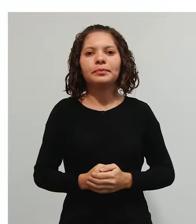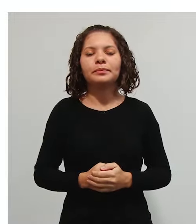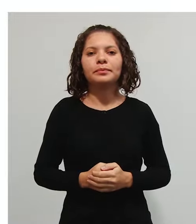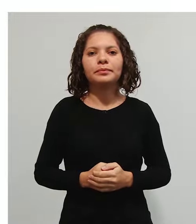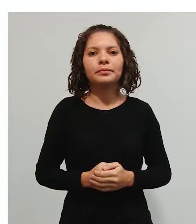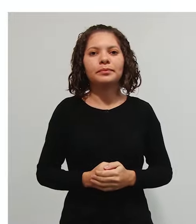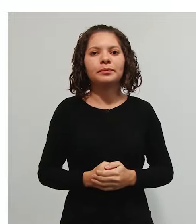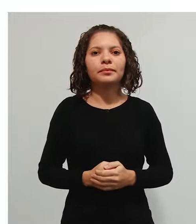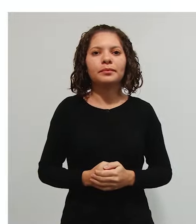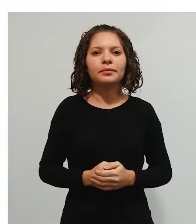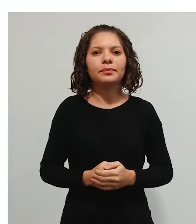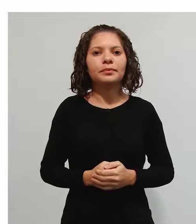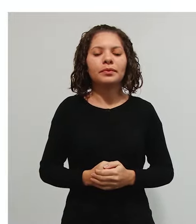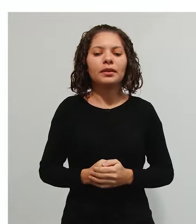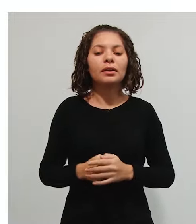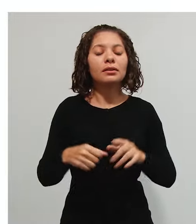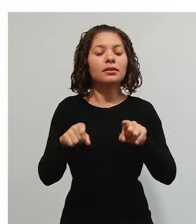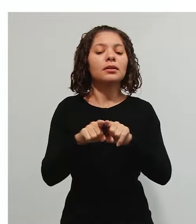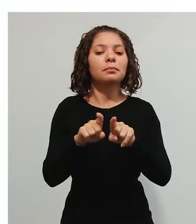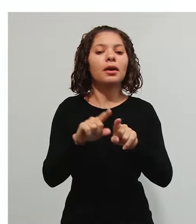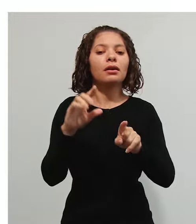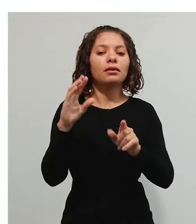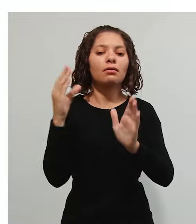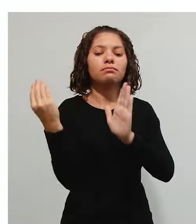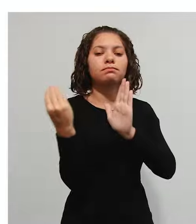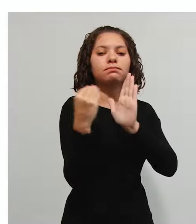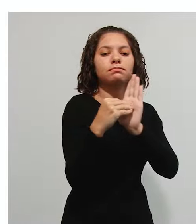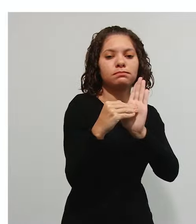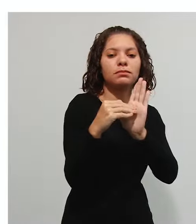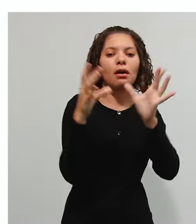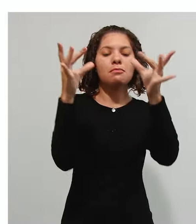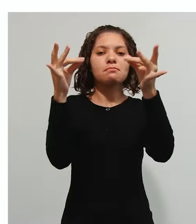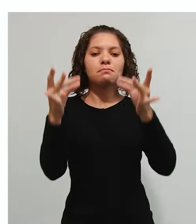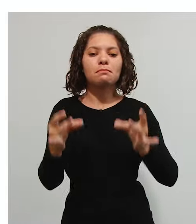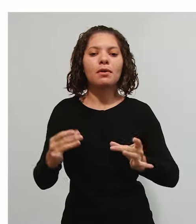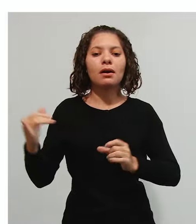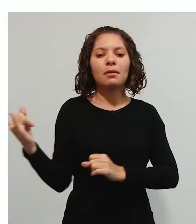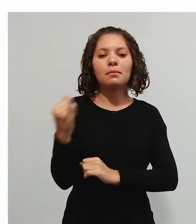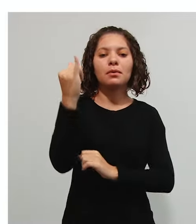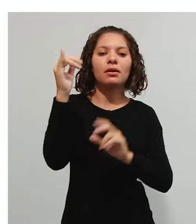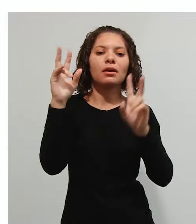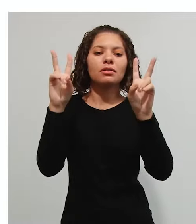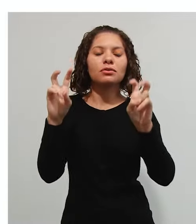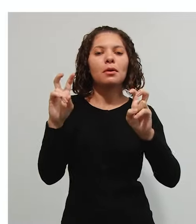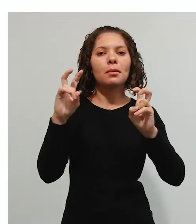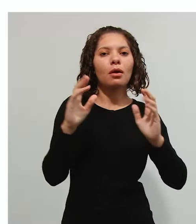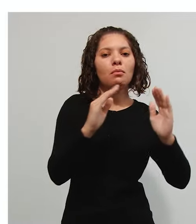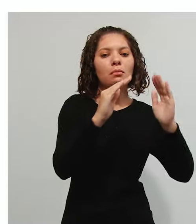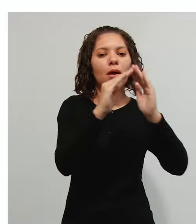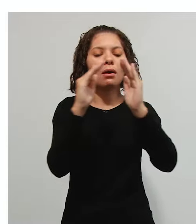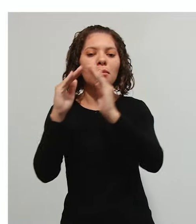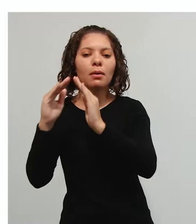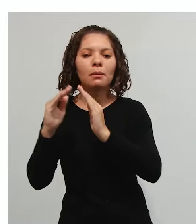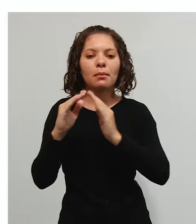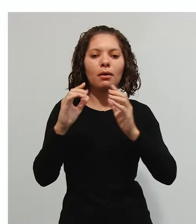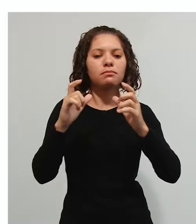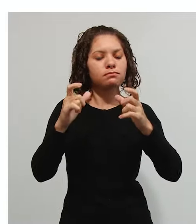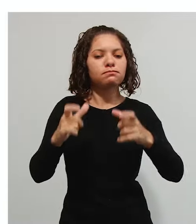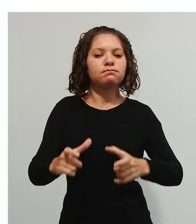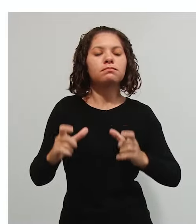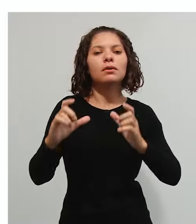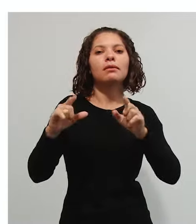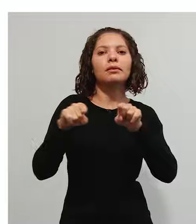tá coloquei ainda uma observação em relação aos templos e partidos políticos tá E aí também aqui